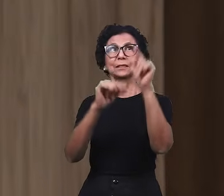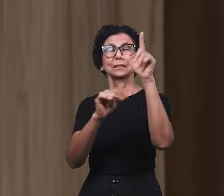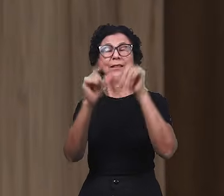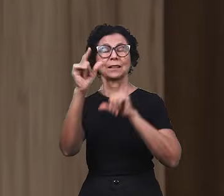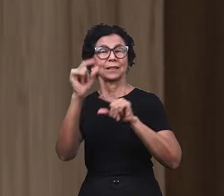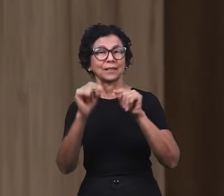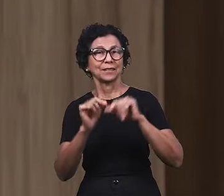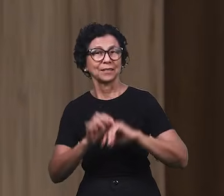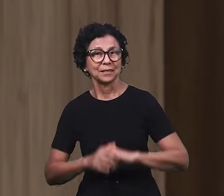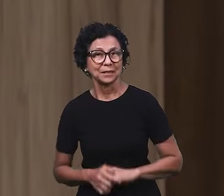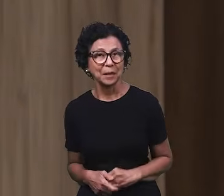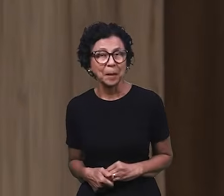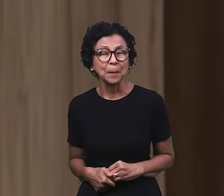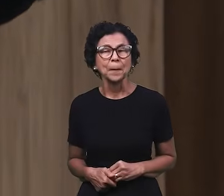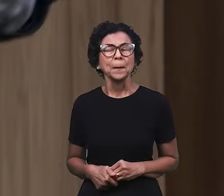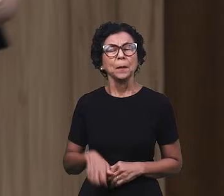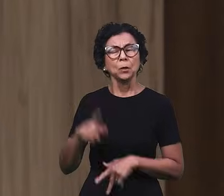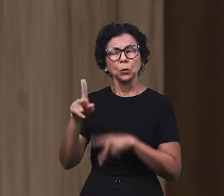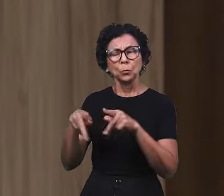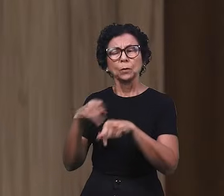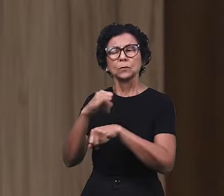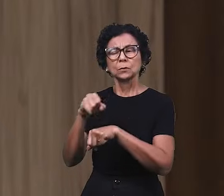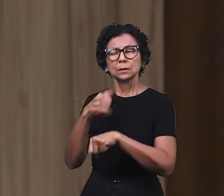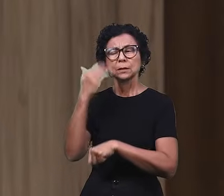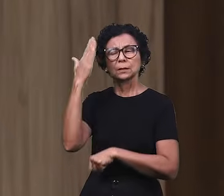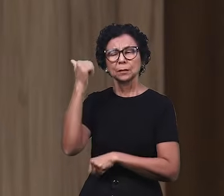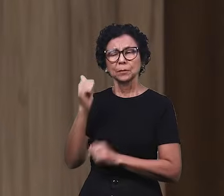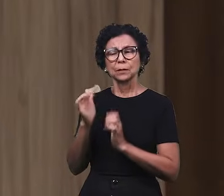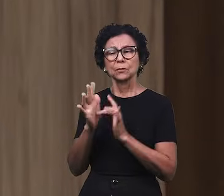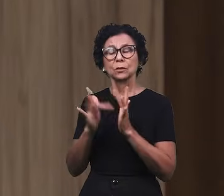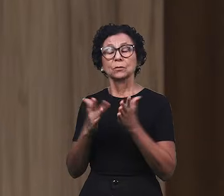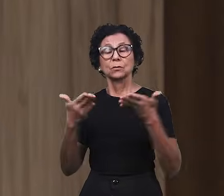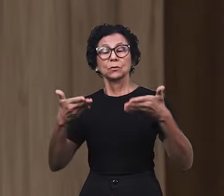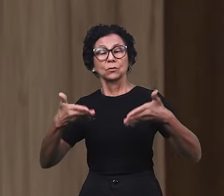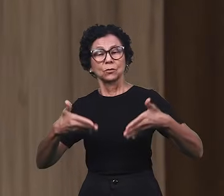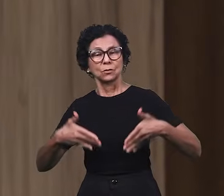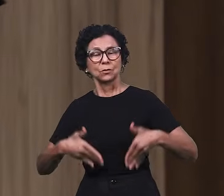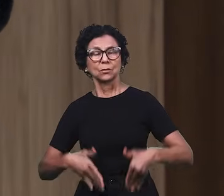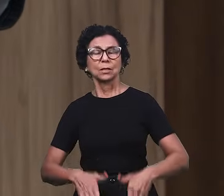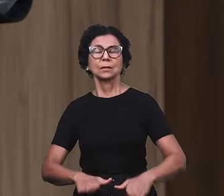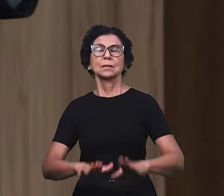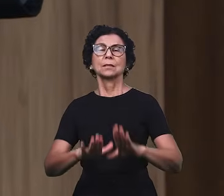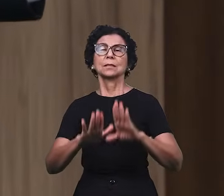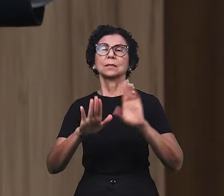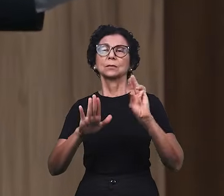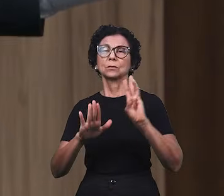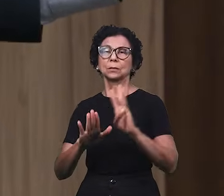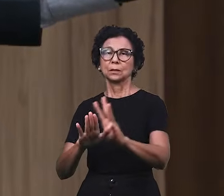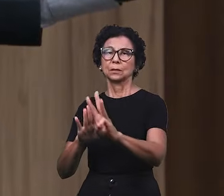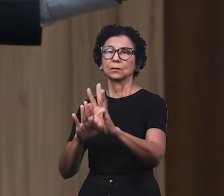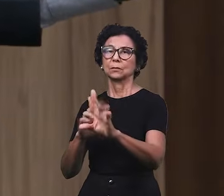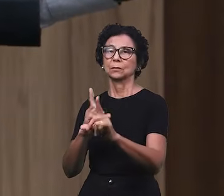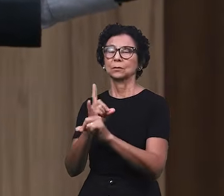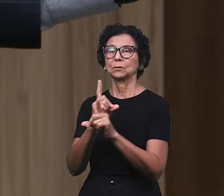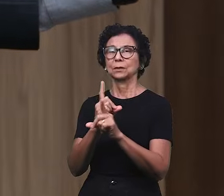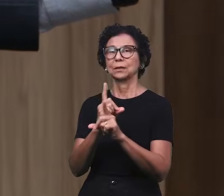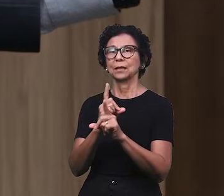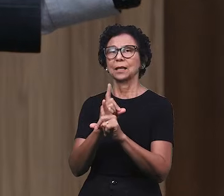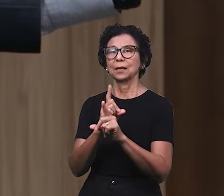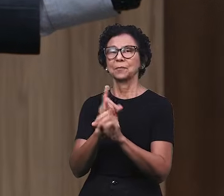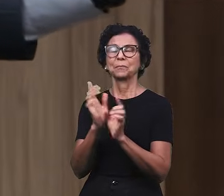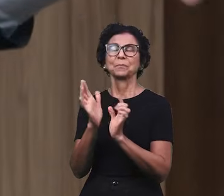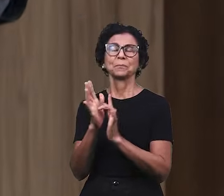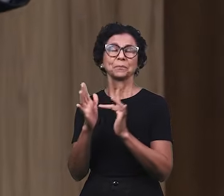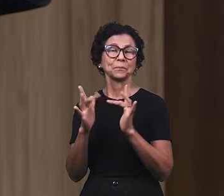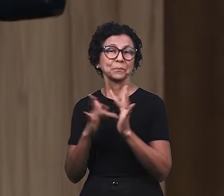do rei foi dado em Jerusalém, eles agora estavam em condições de ir encontrar-se com o